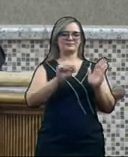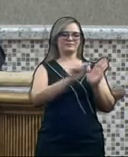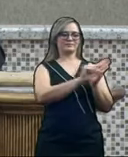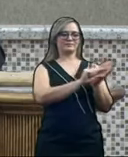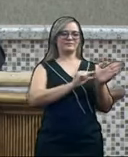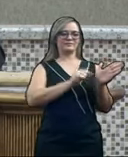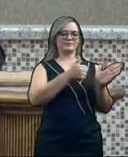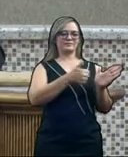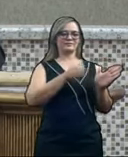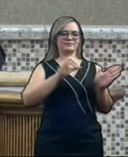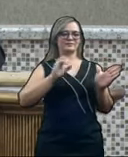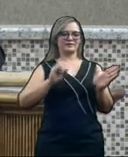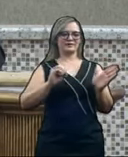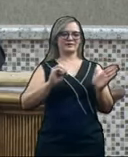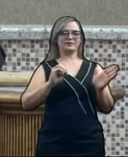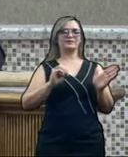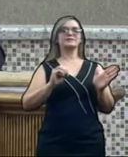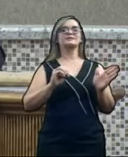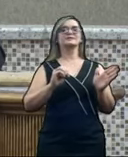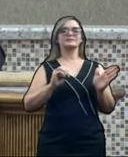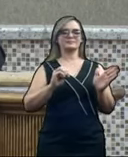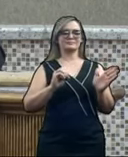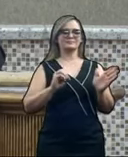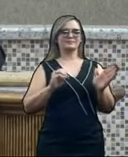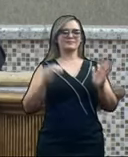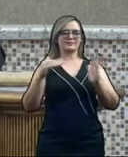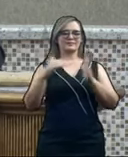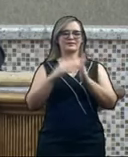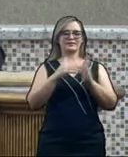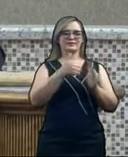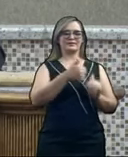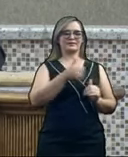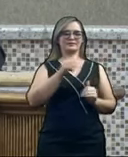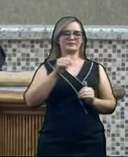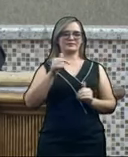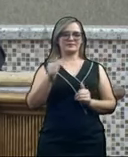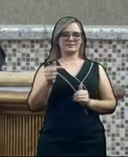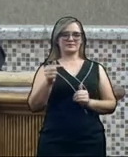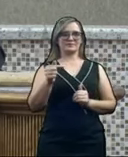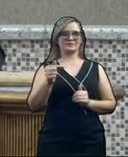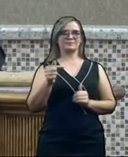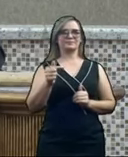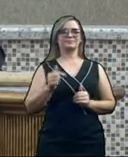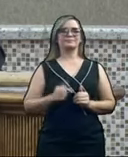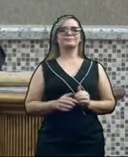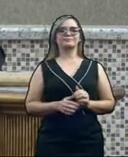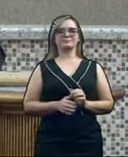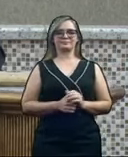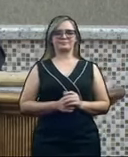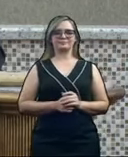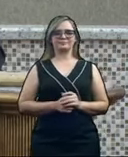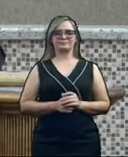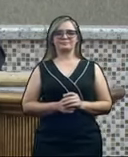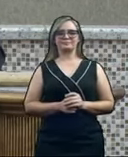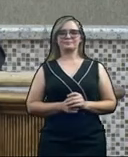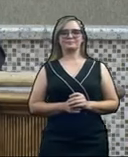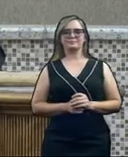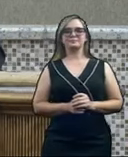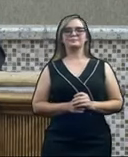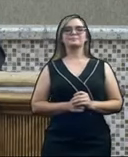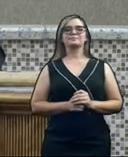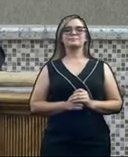17 livro do Gênesis Capítulo 28 do 10 ao 17